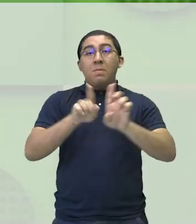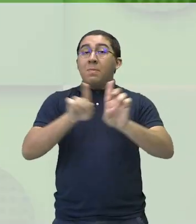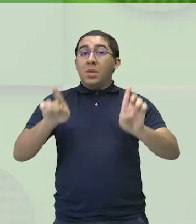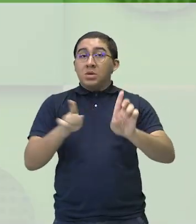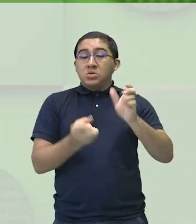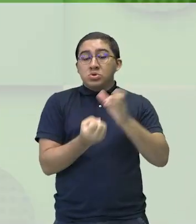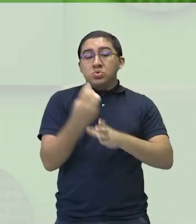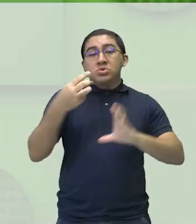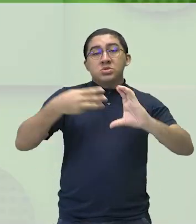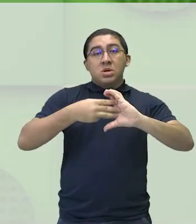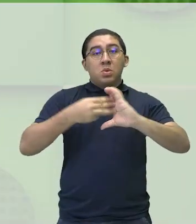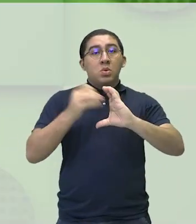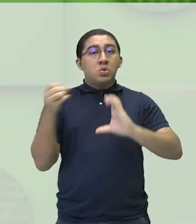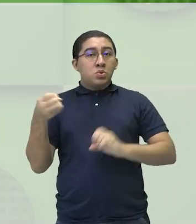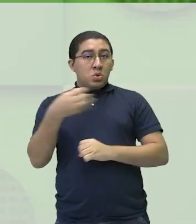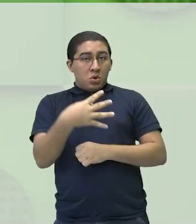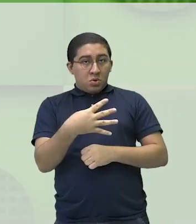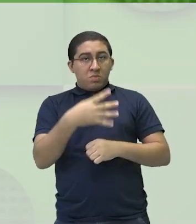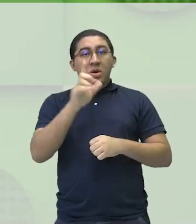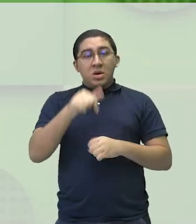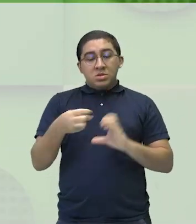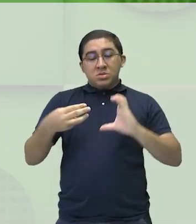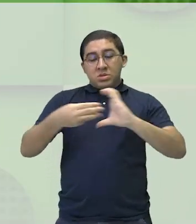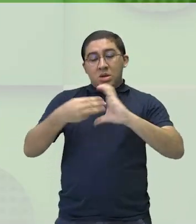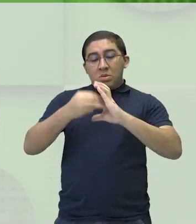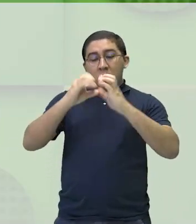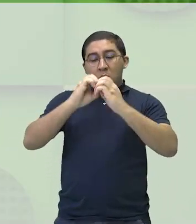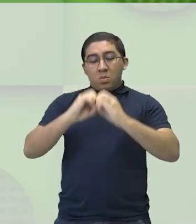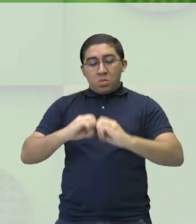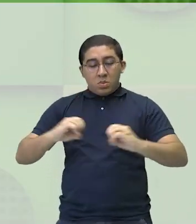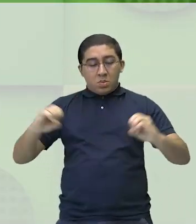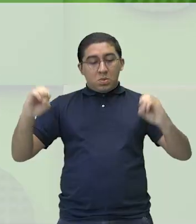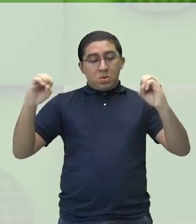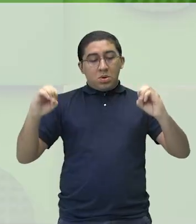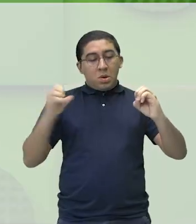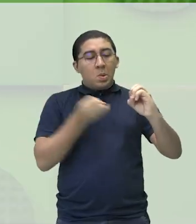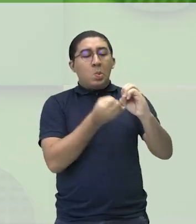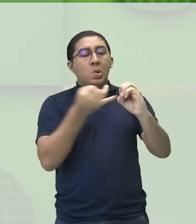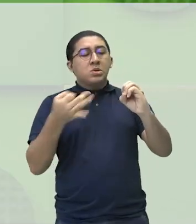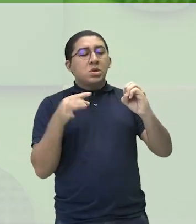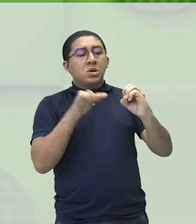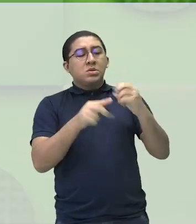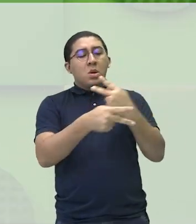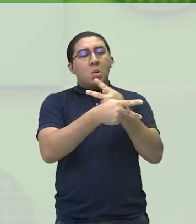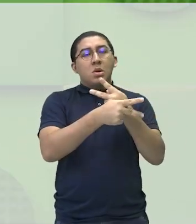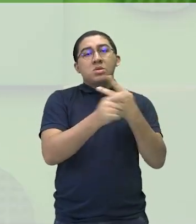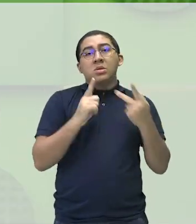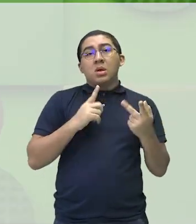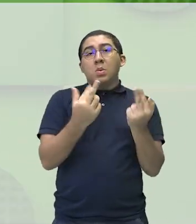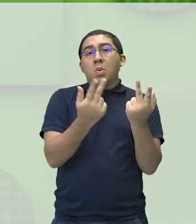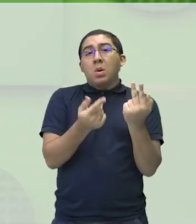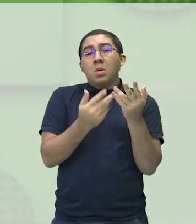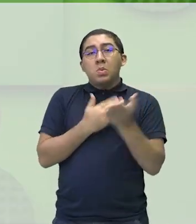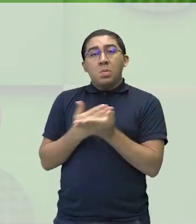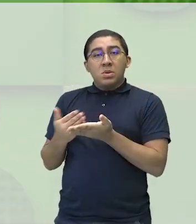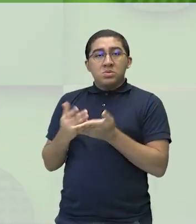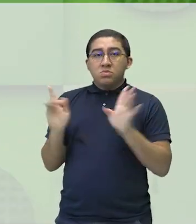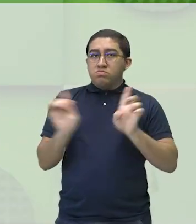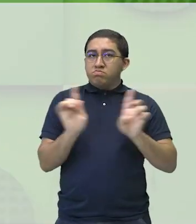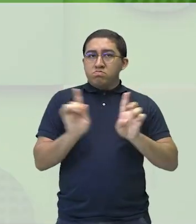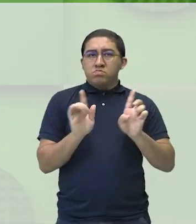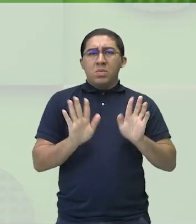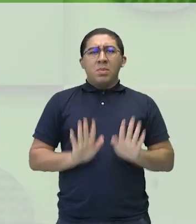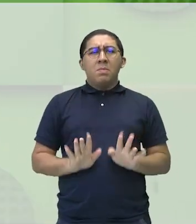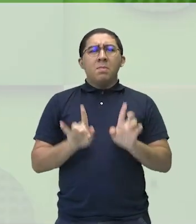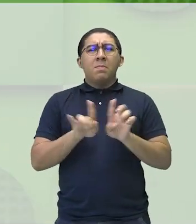novas células, essas células finais, durante esse processo, elas não vão ser iguais às células iniciais.